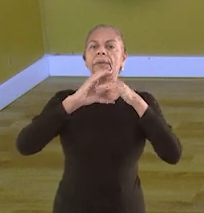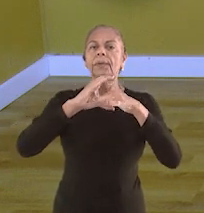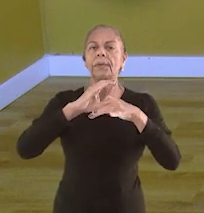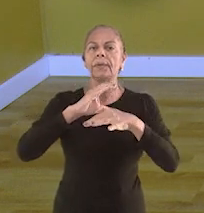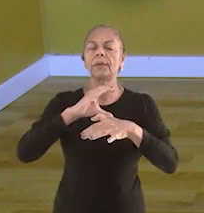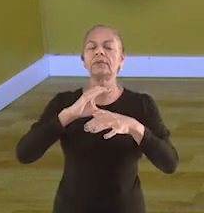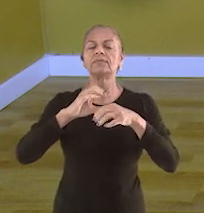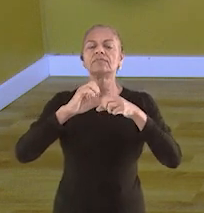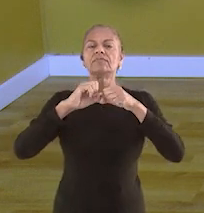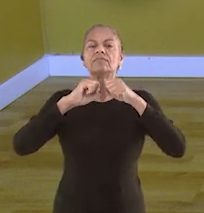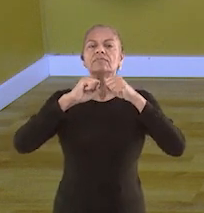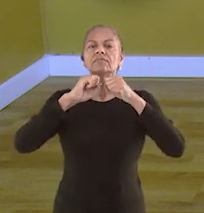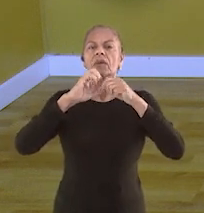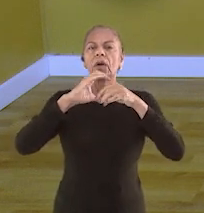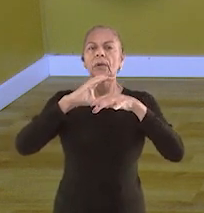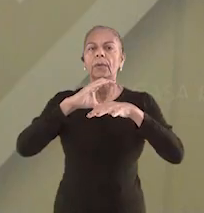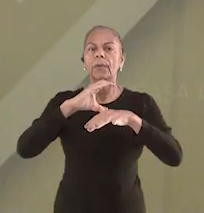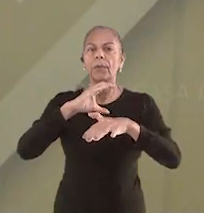Respiração.